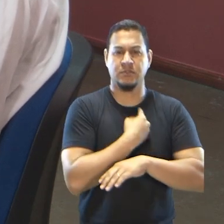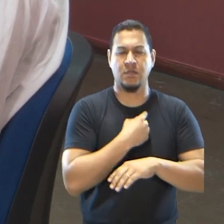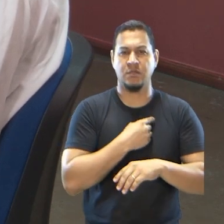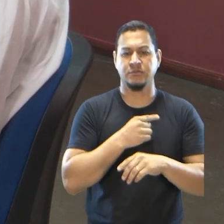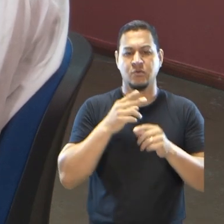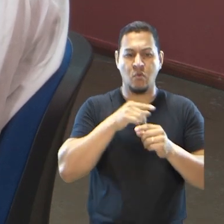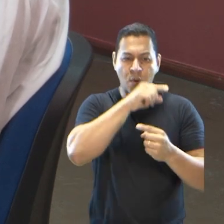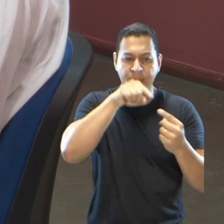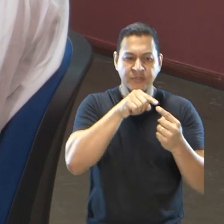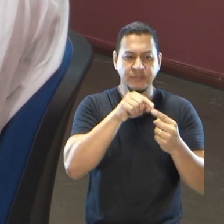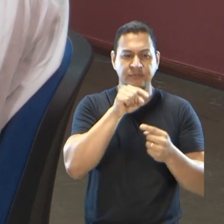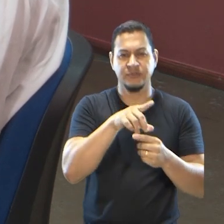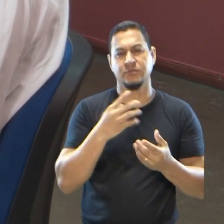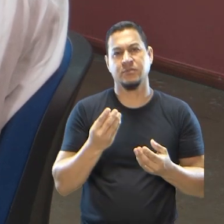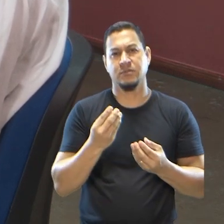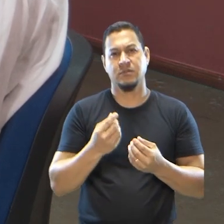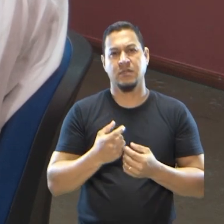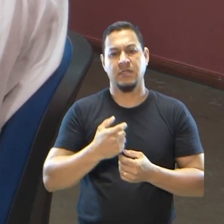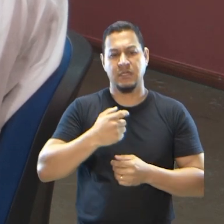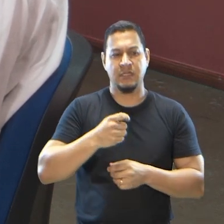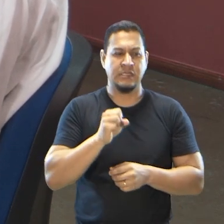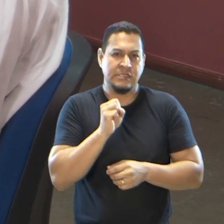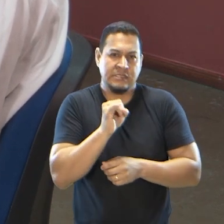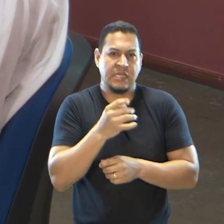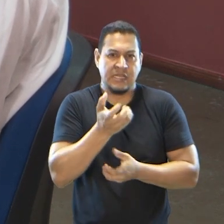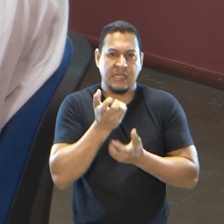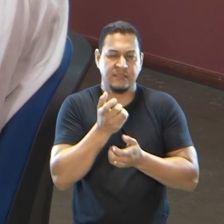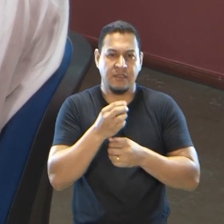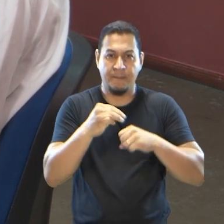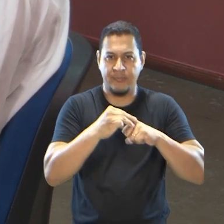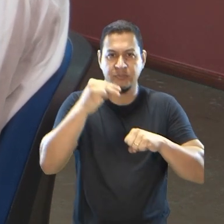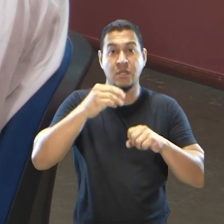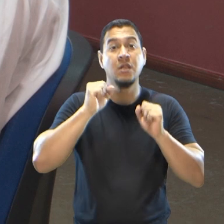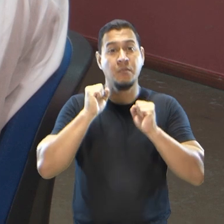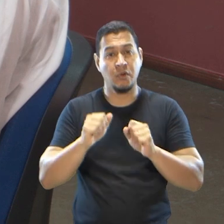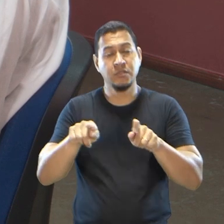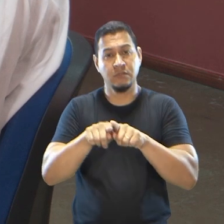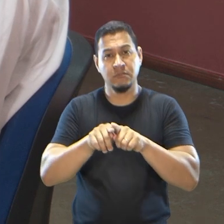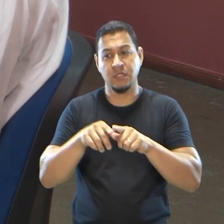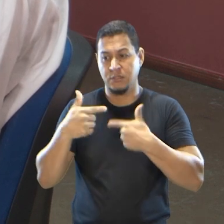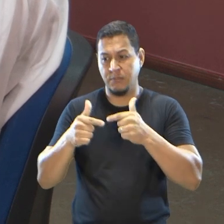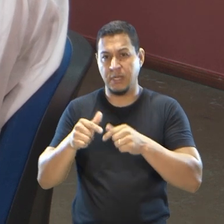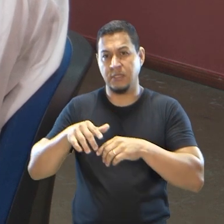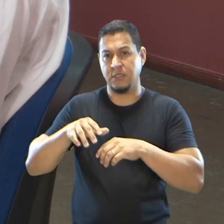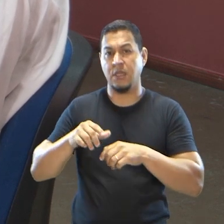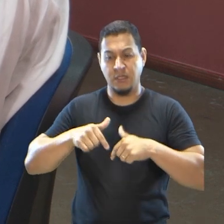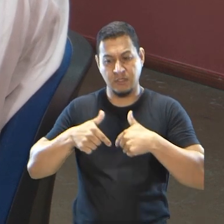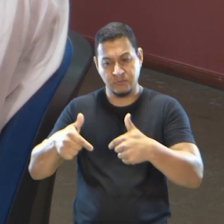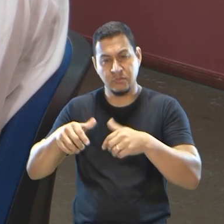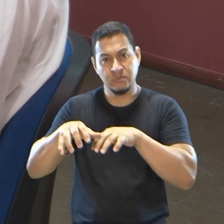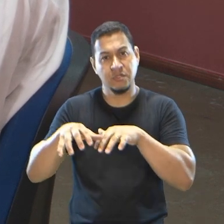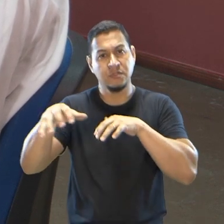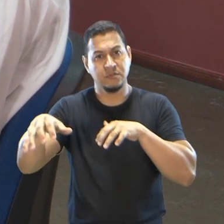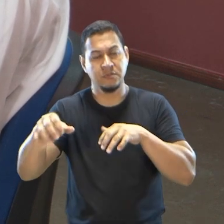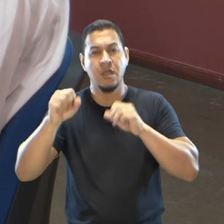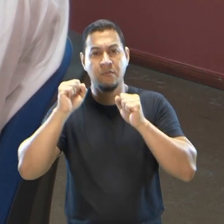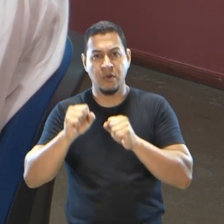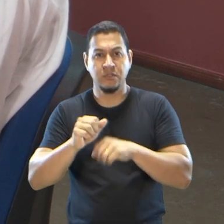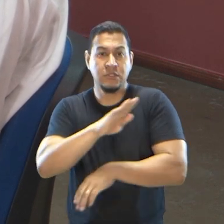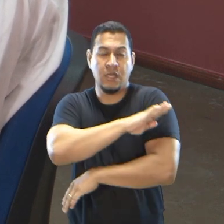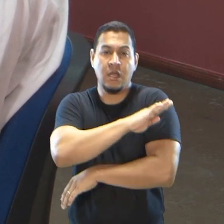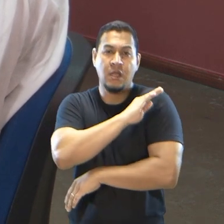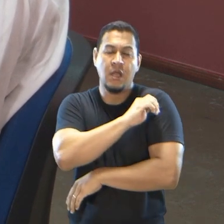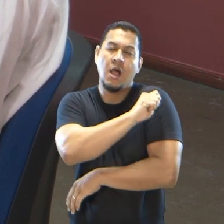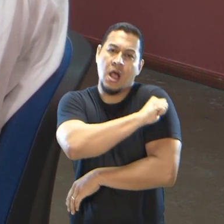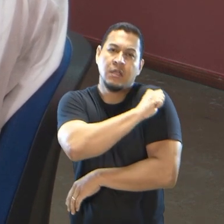nosso programa só como mestrando, ele pode participar de ações de extensão, que a gente desenvolve, pode ser